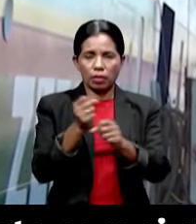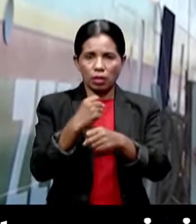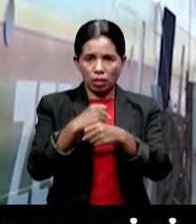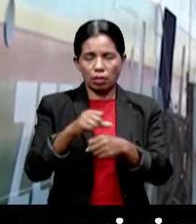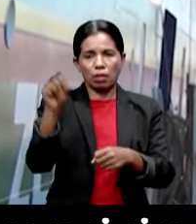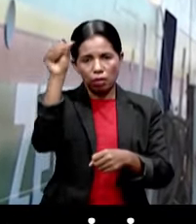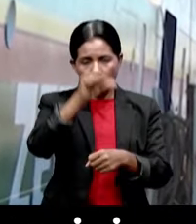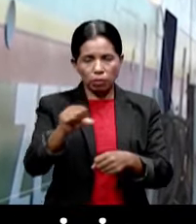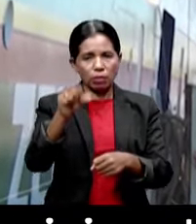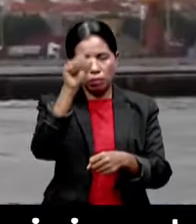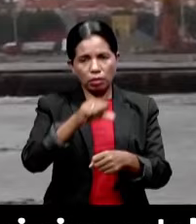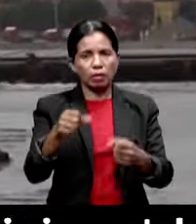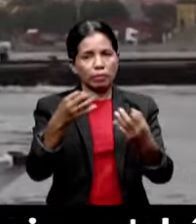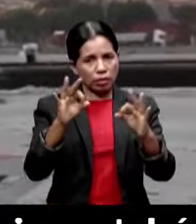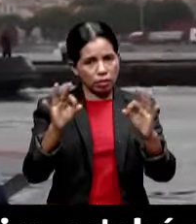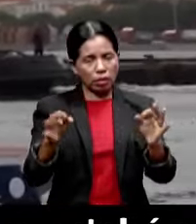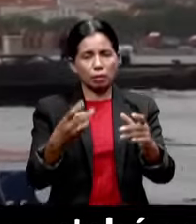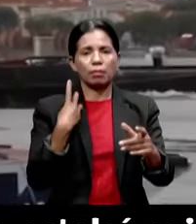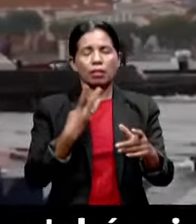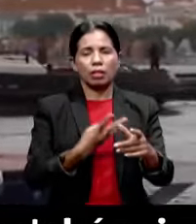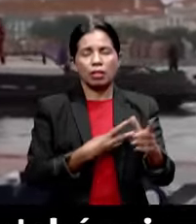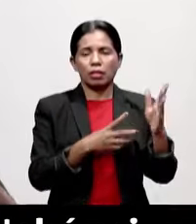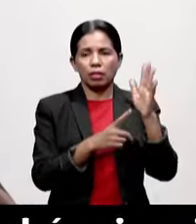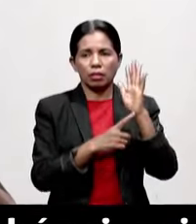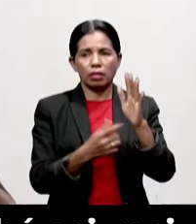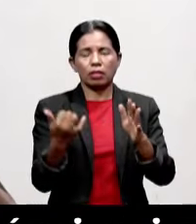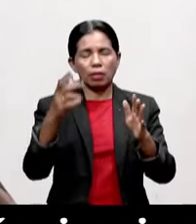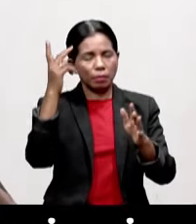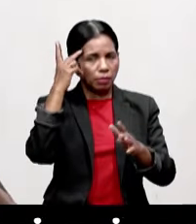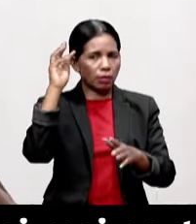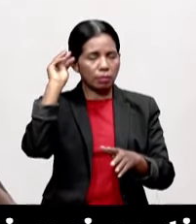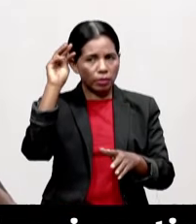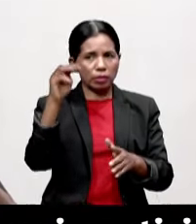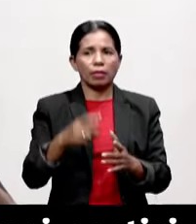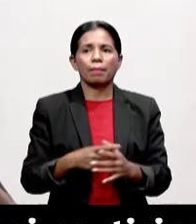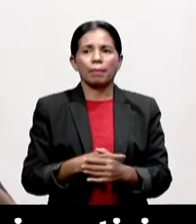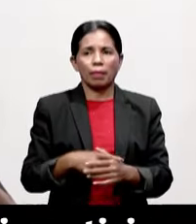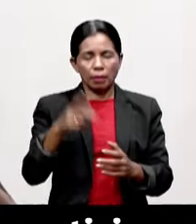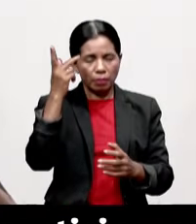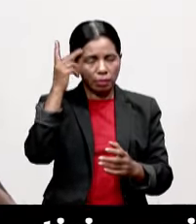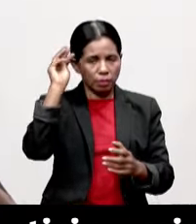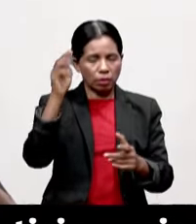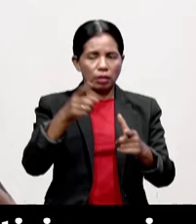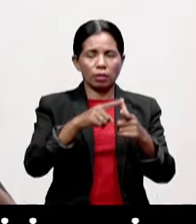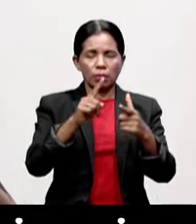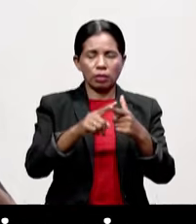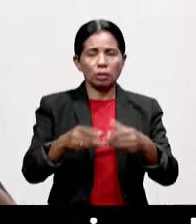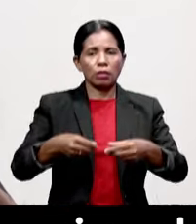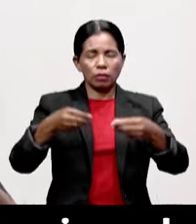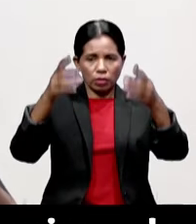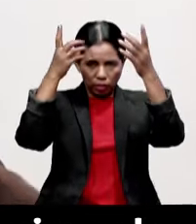auditoria. Mas se for recomendação para o senhor primeiro-ministro, o primeiro-ministro depois se retoma a minha